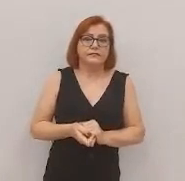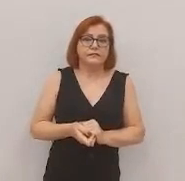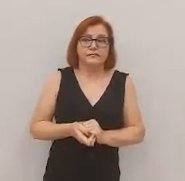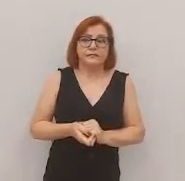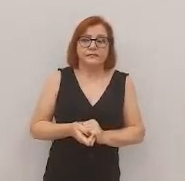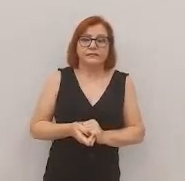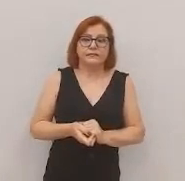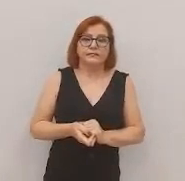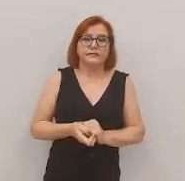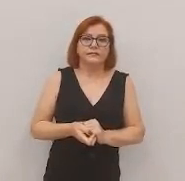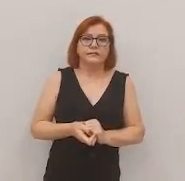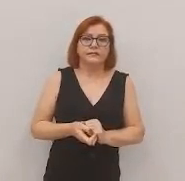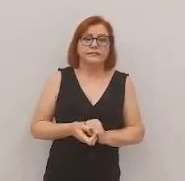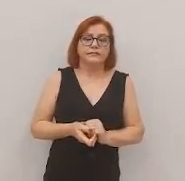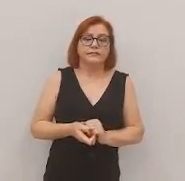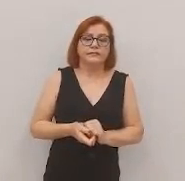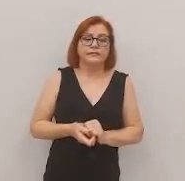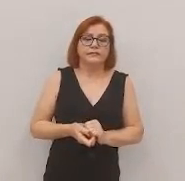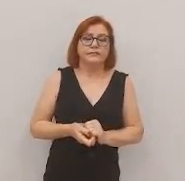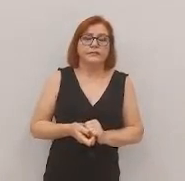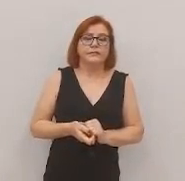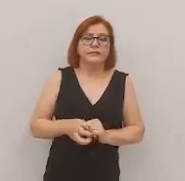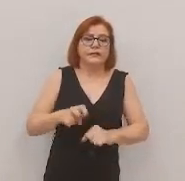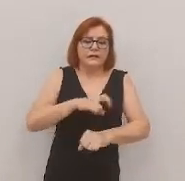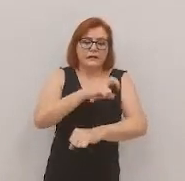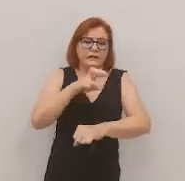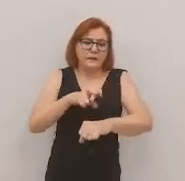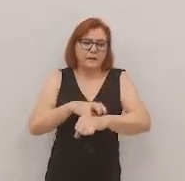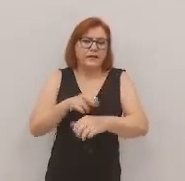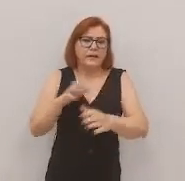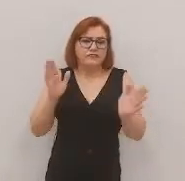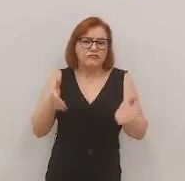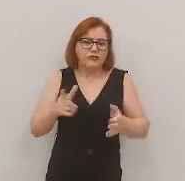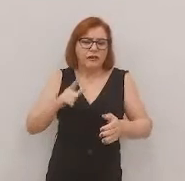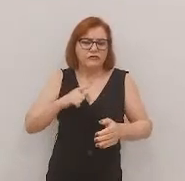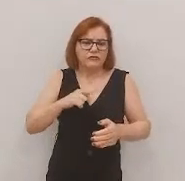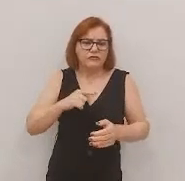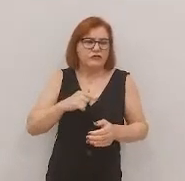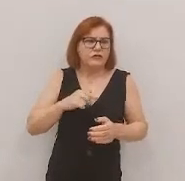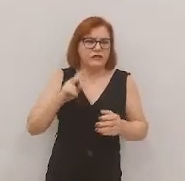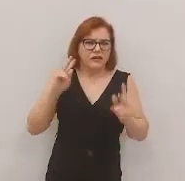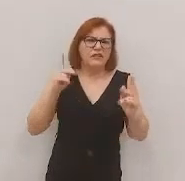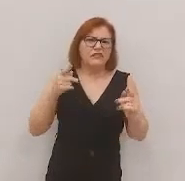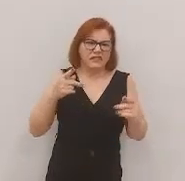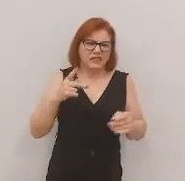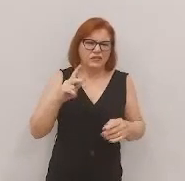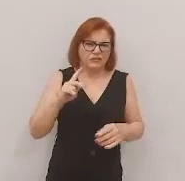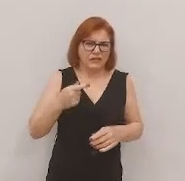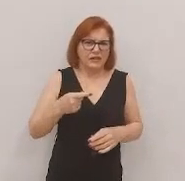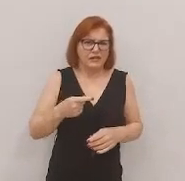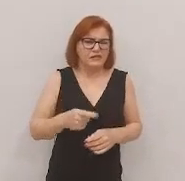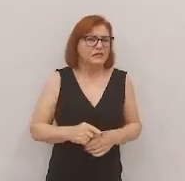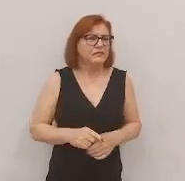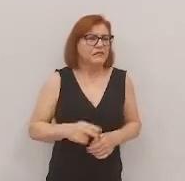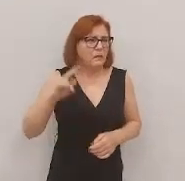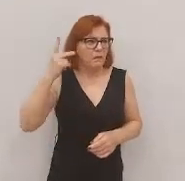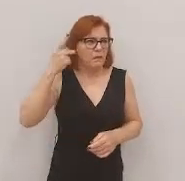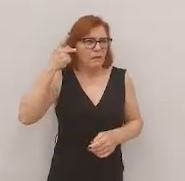era todas essas coisas. E fala que